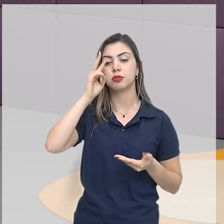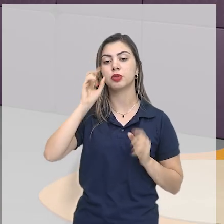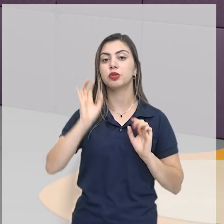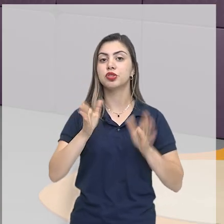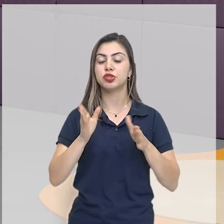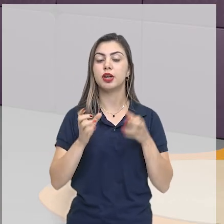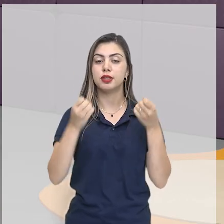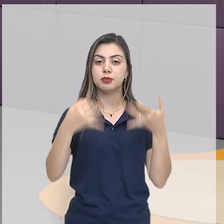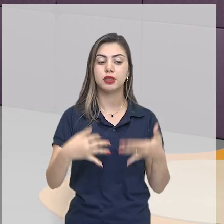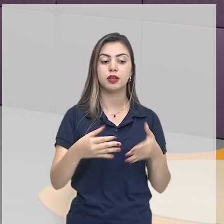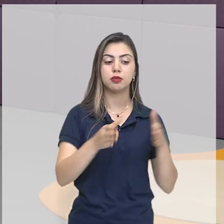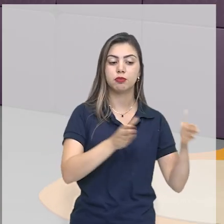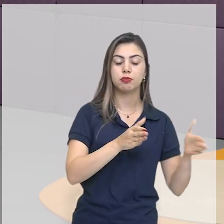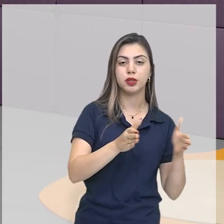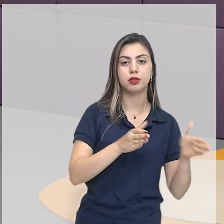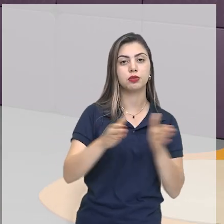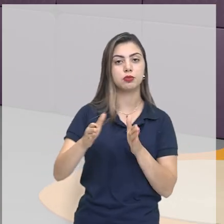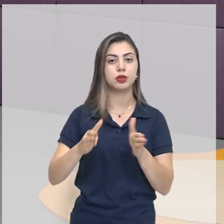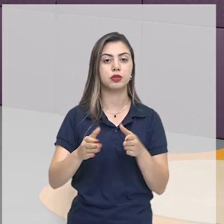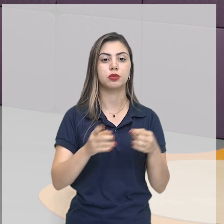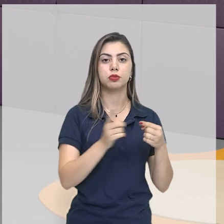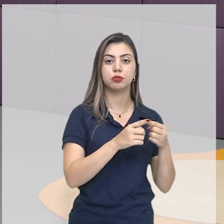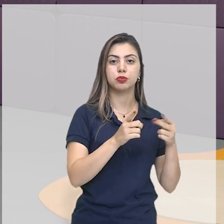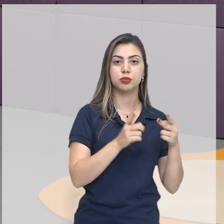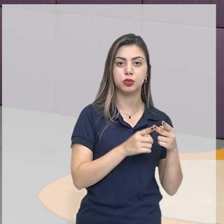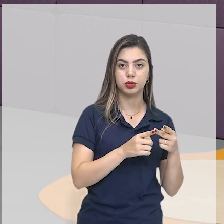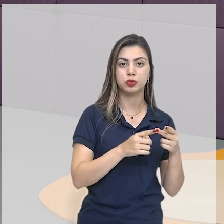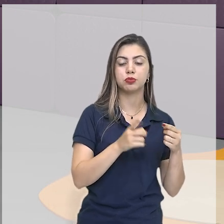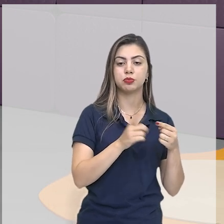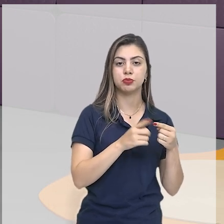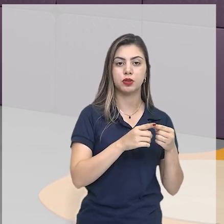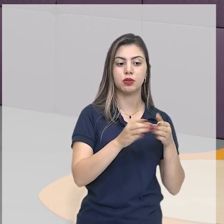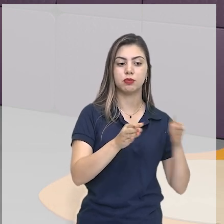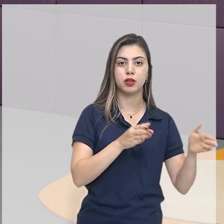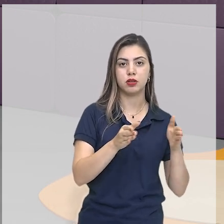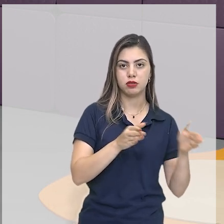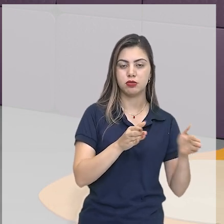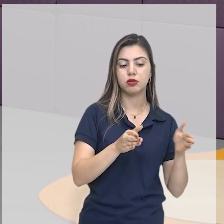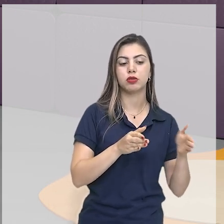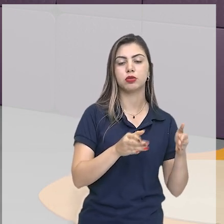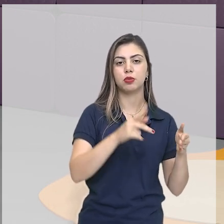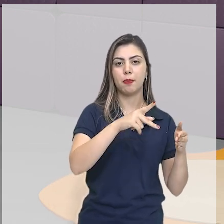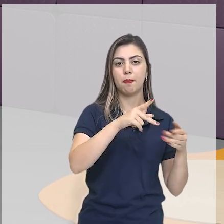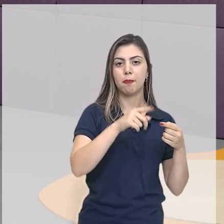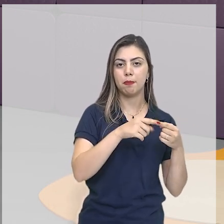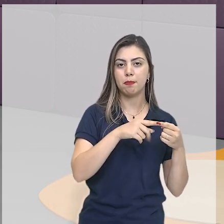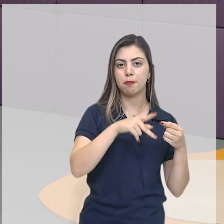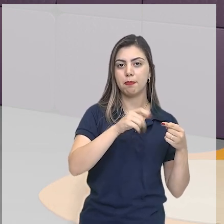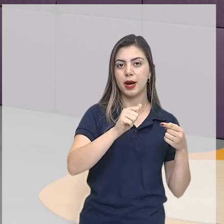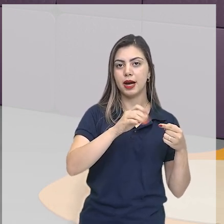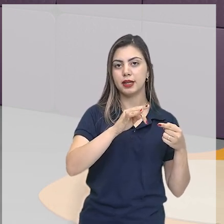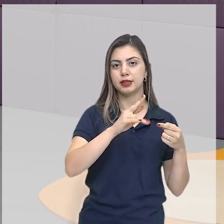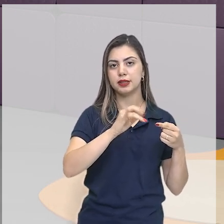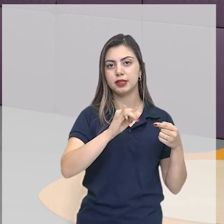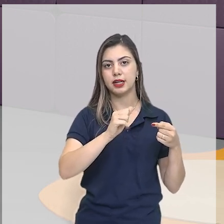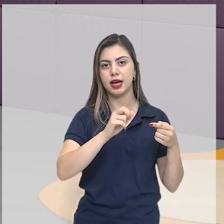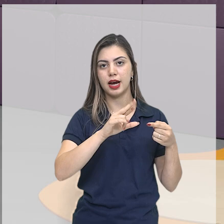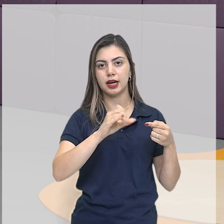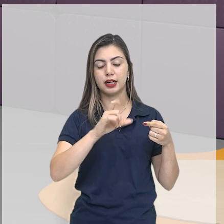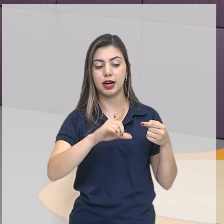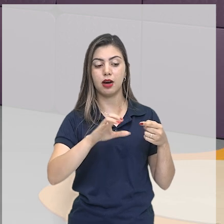2 períodos, o período patriarcal, o período dos juízes, né? E